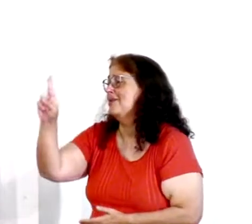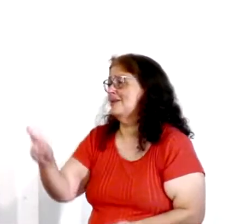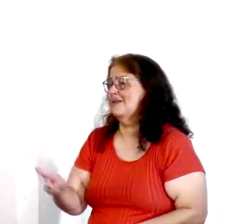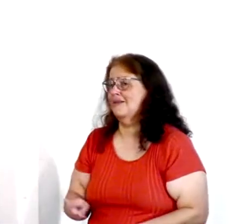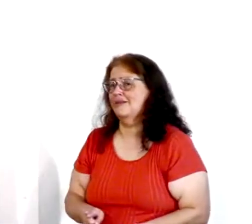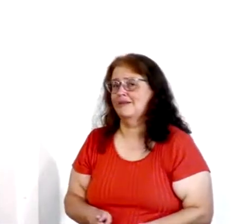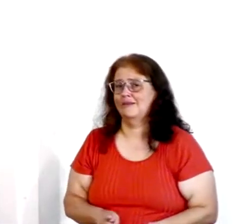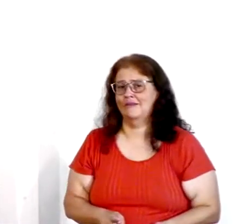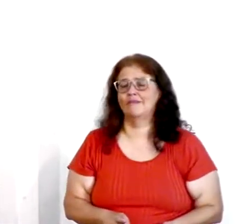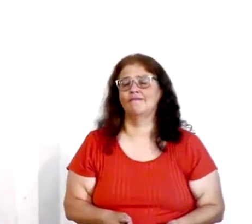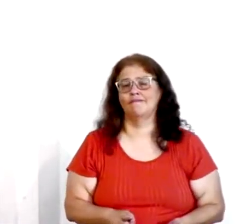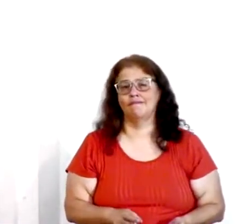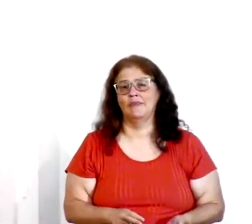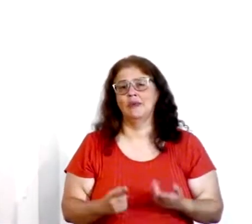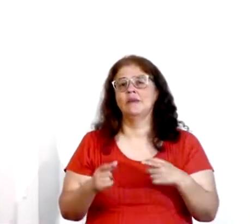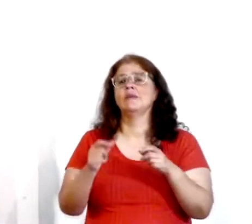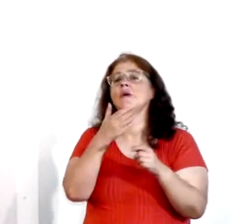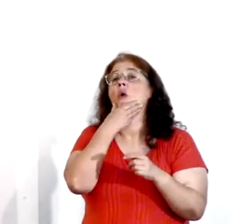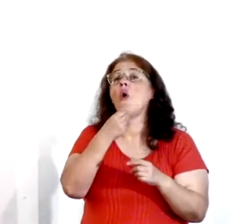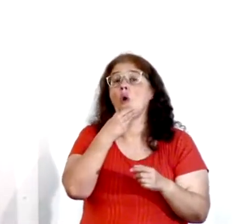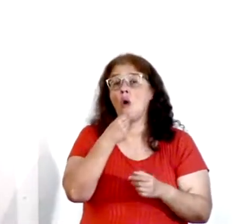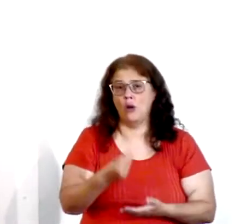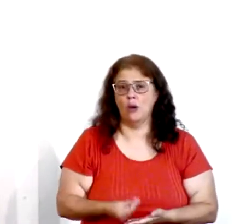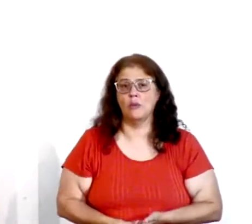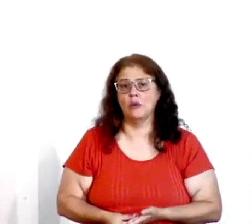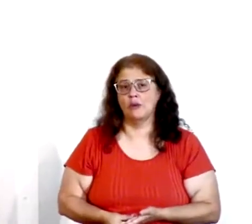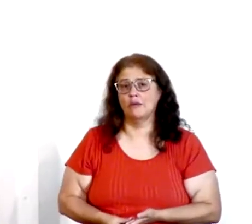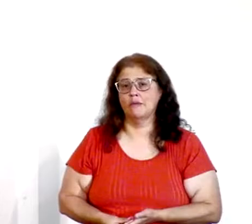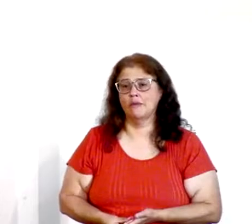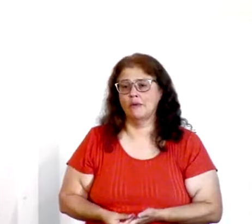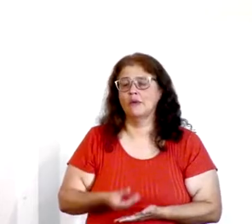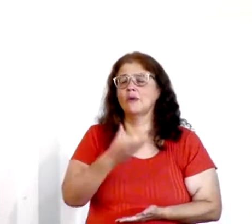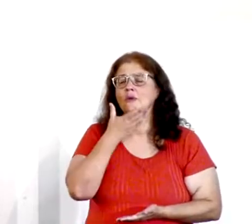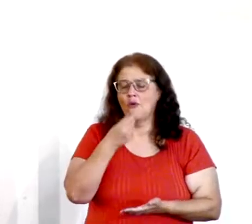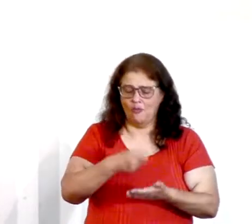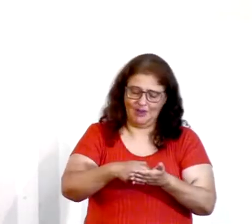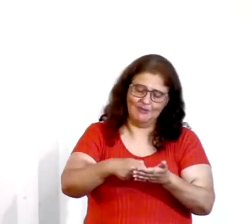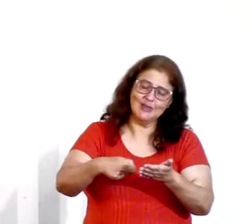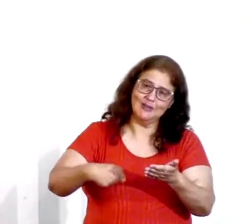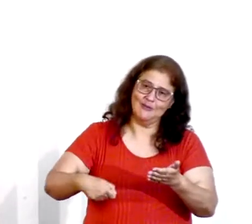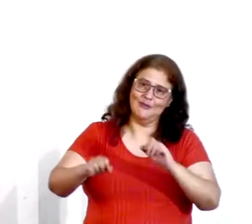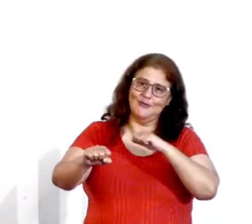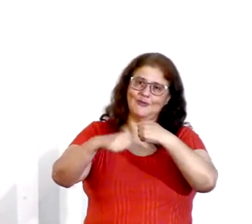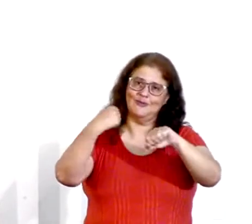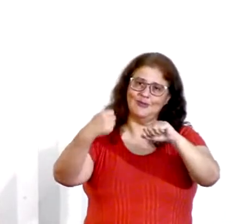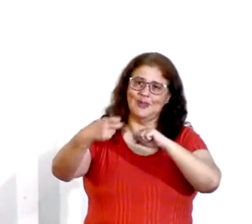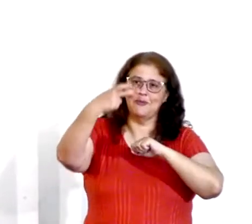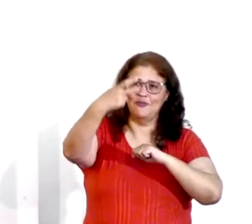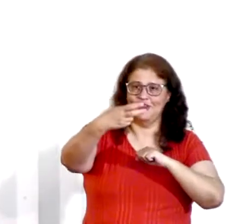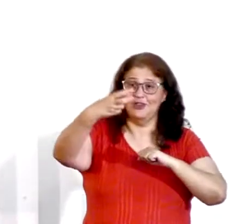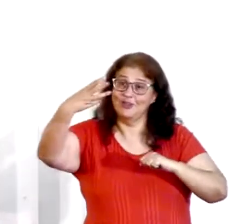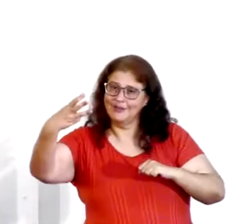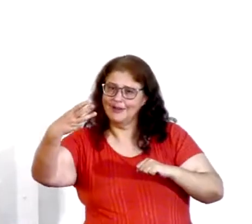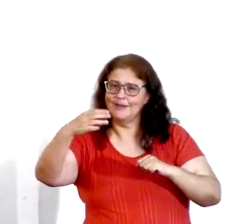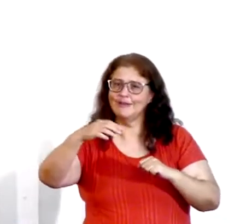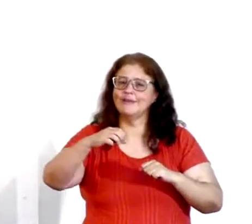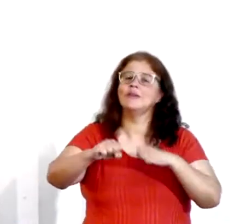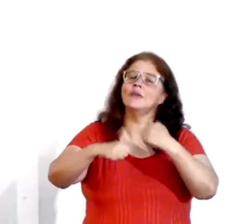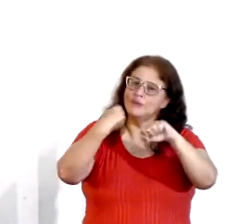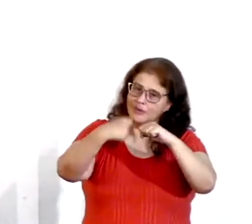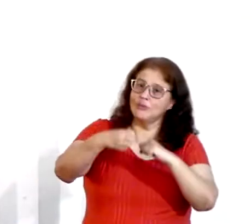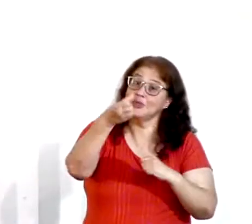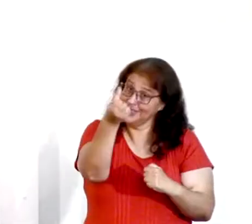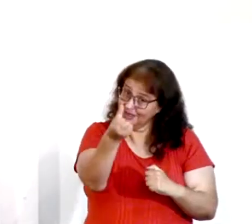Este é o homem, tanto que escreveu o Salmo 23, como este que escreveu o Salmo de número